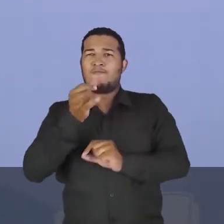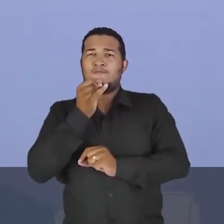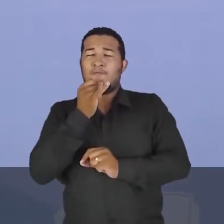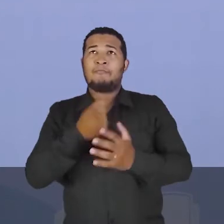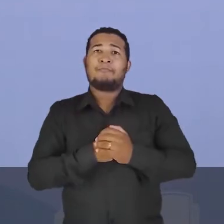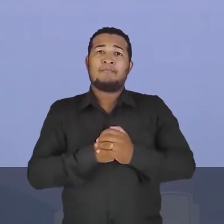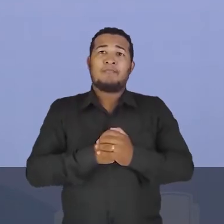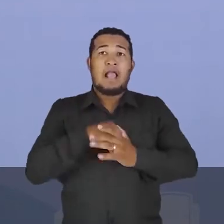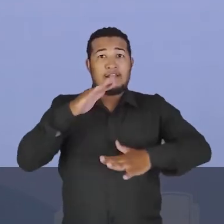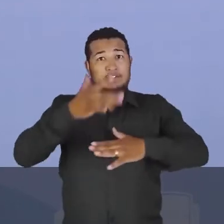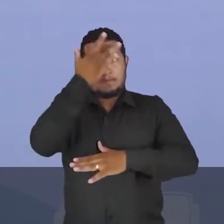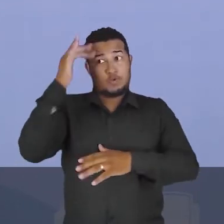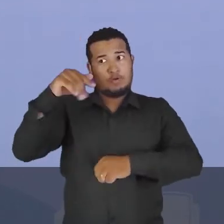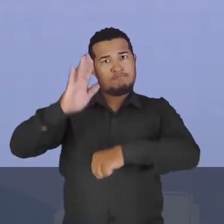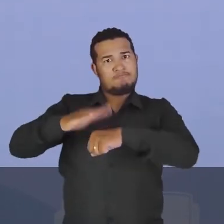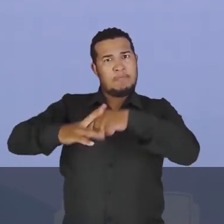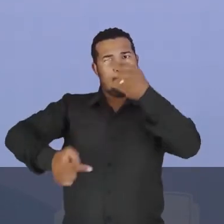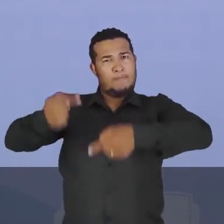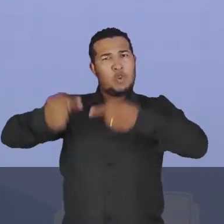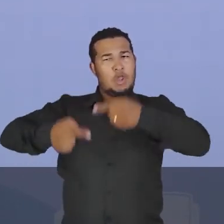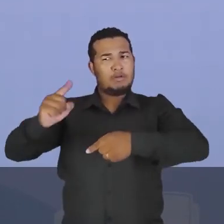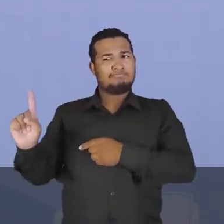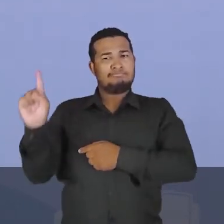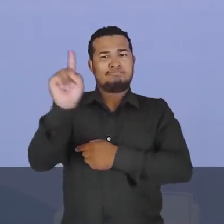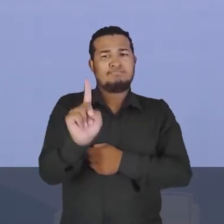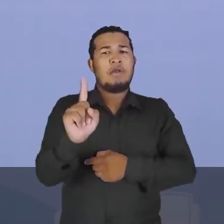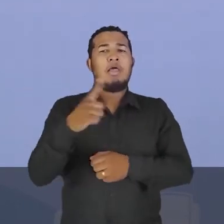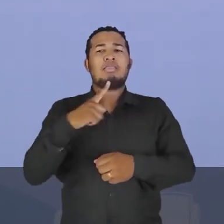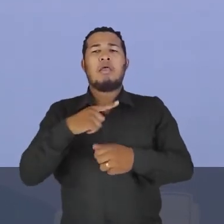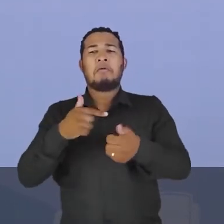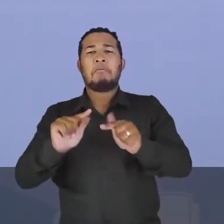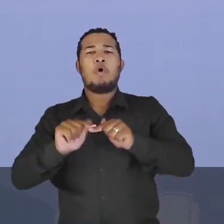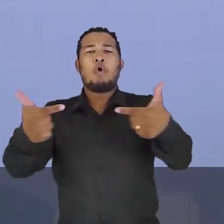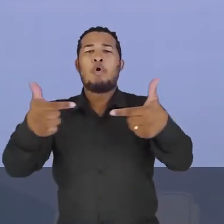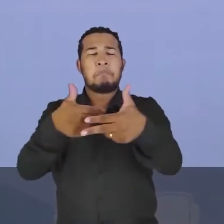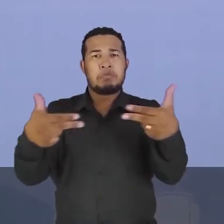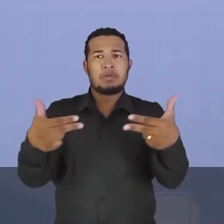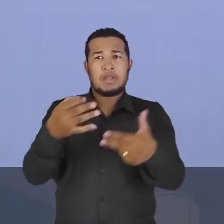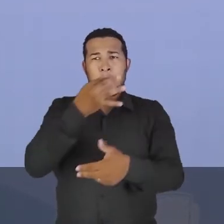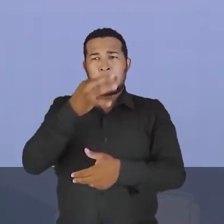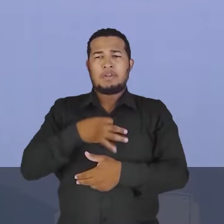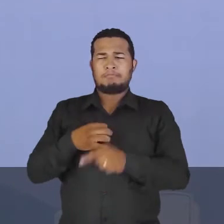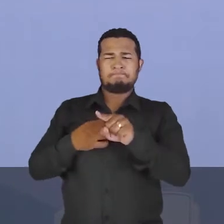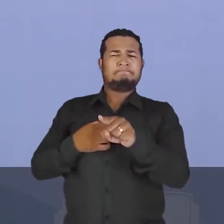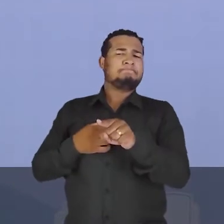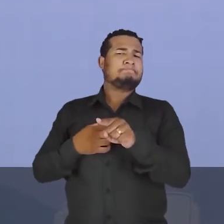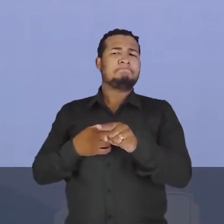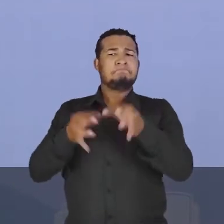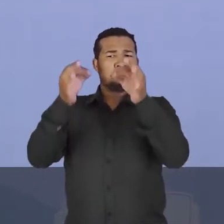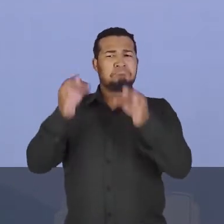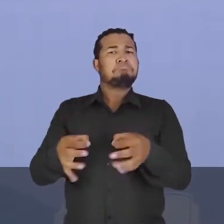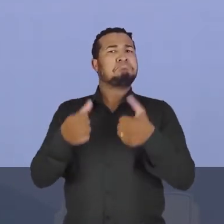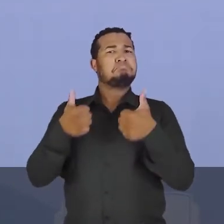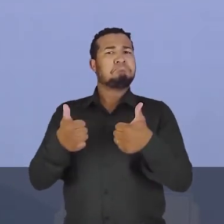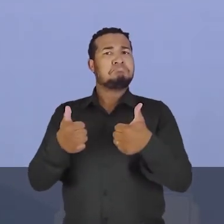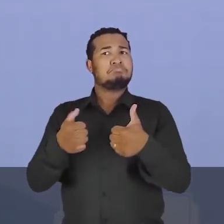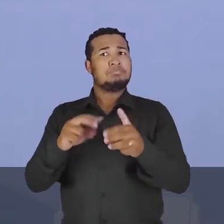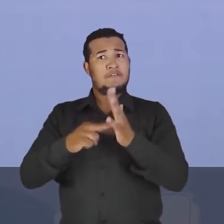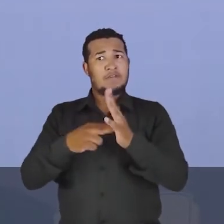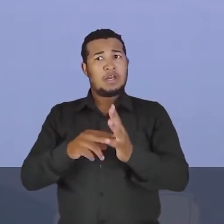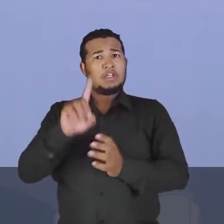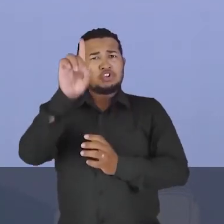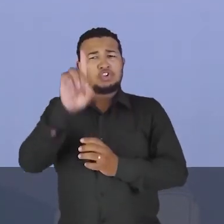uma autoridade política ela executa algum ato que nós consideramos esse ato como injusto, nós temos o direito